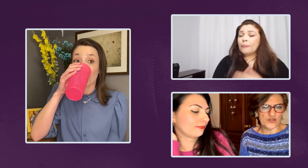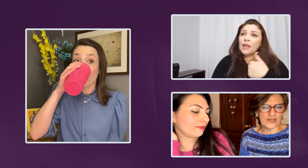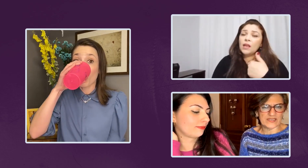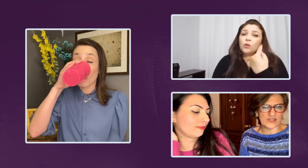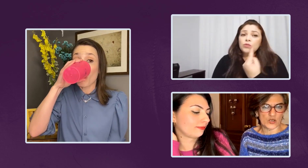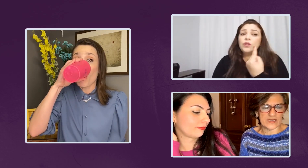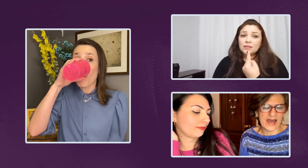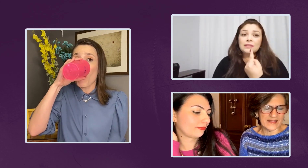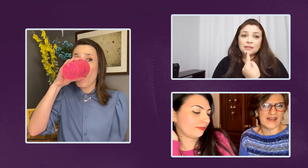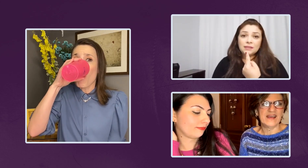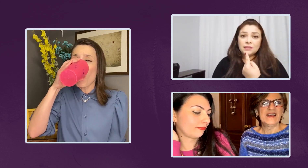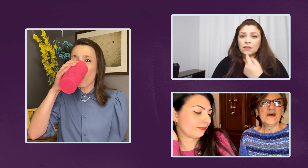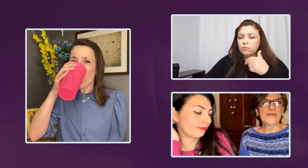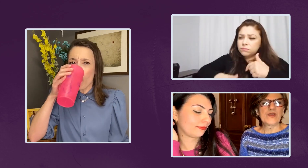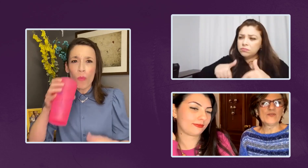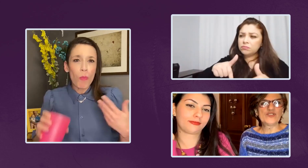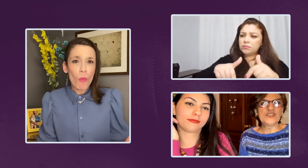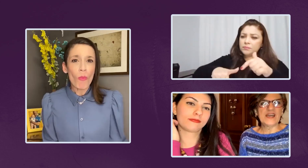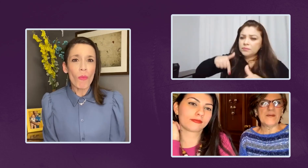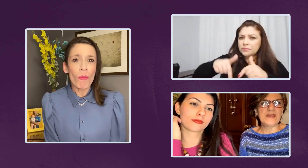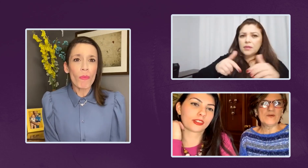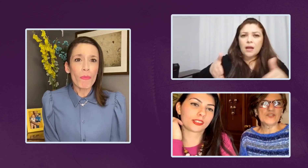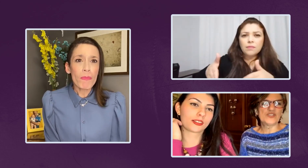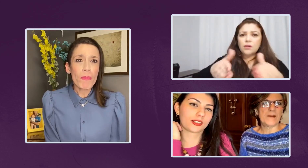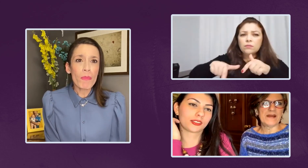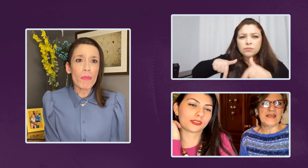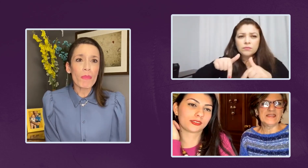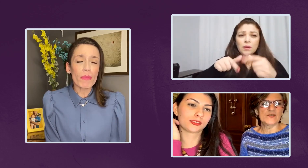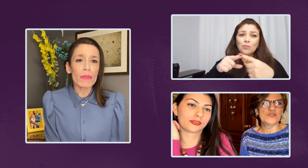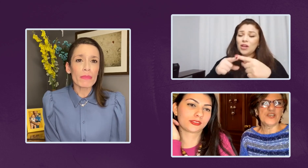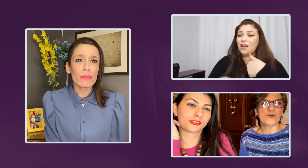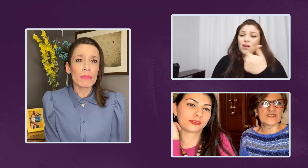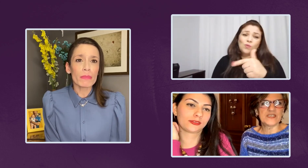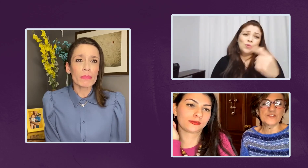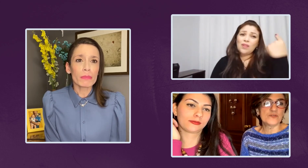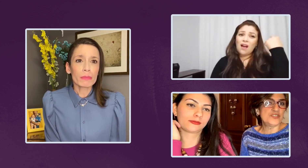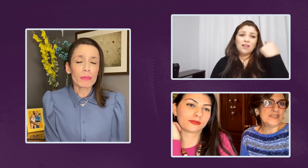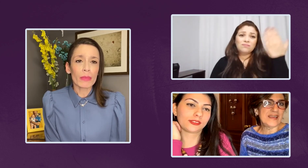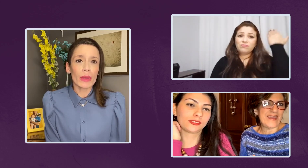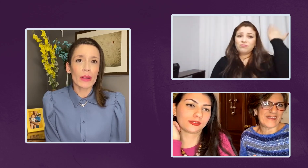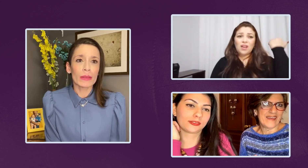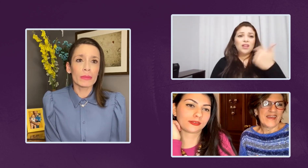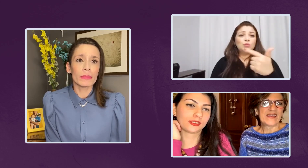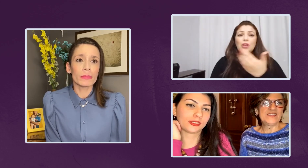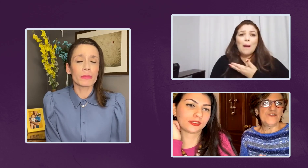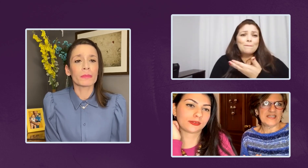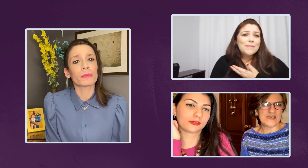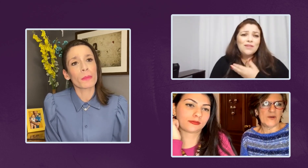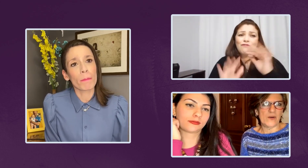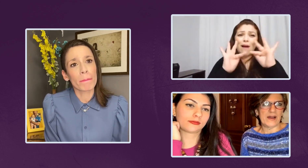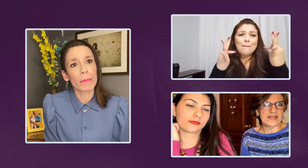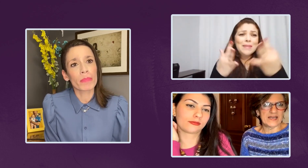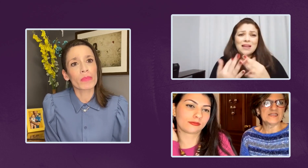não digo, nessa jornada, porque eu não tinha amigos, não tinha parentes, eu não tinha conhecidos, eu não tinha ninguém que